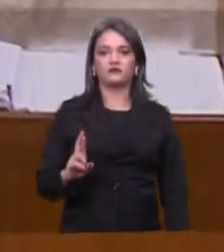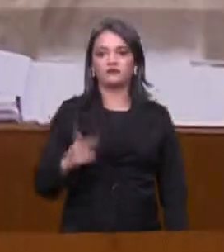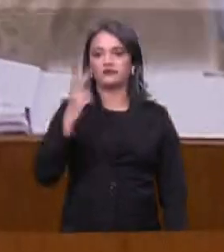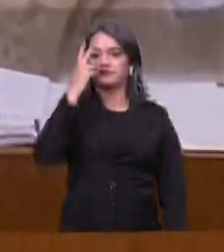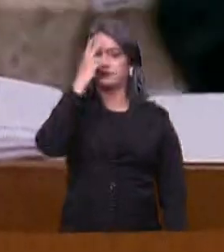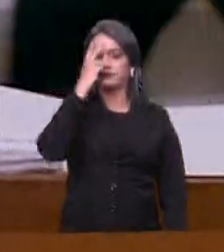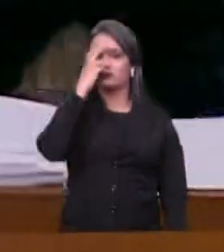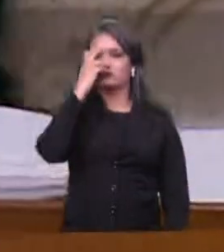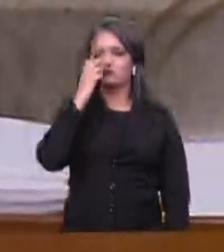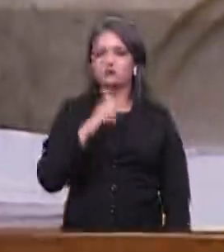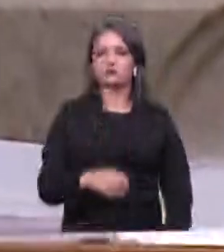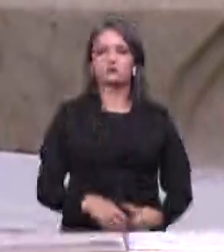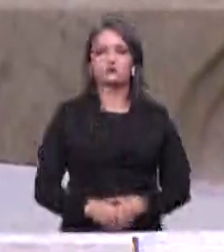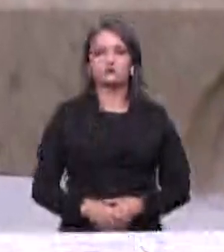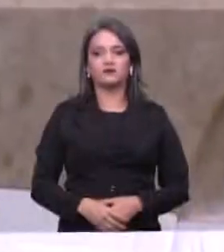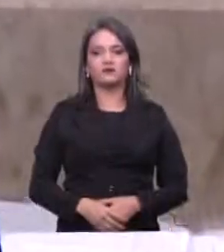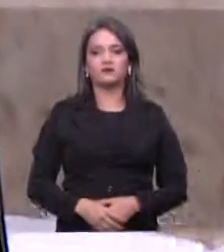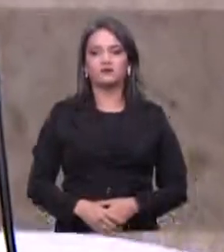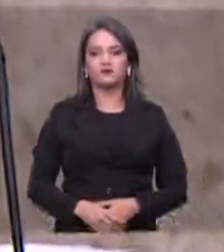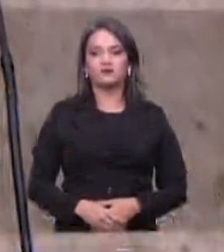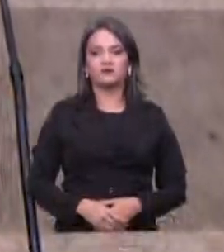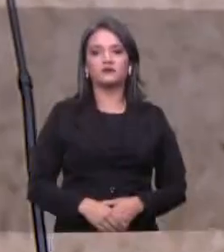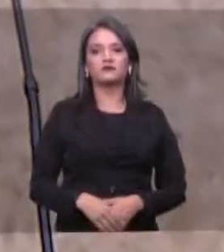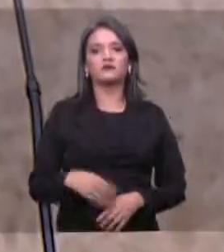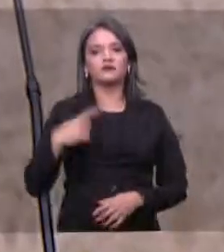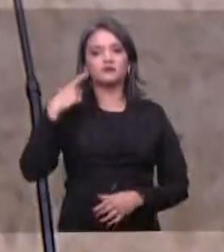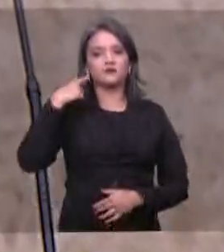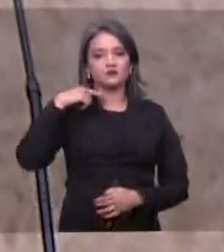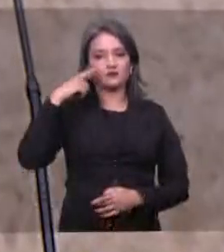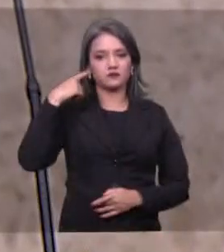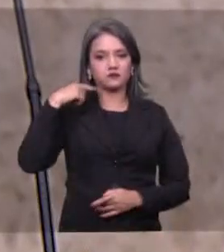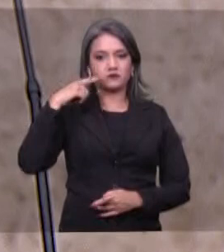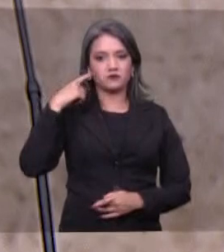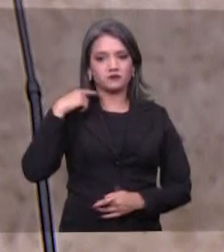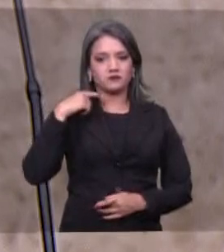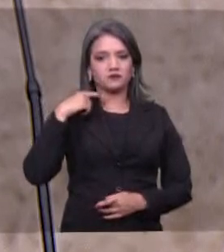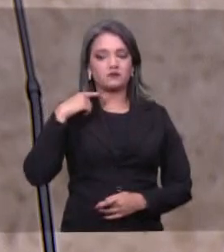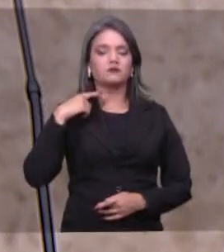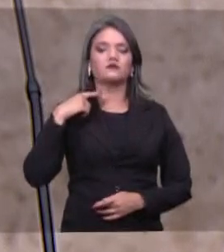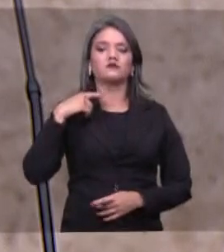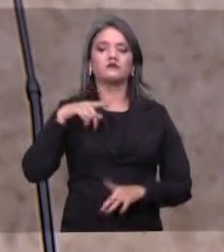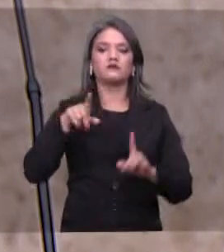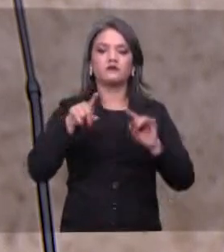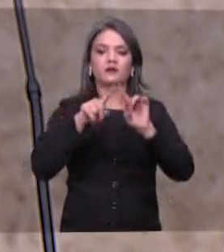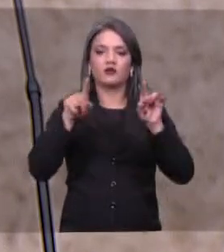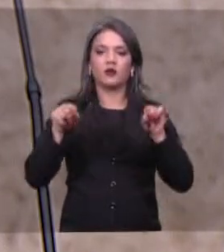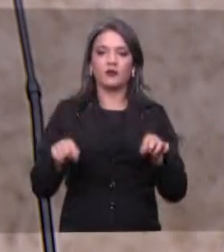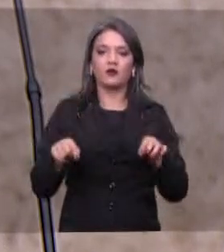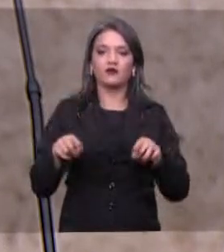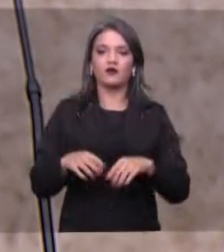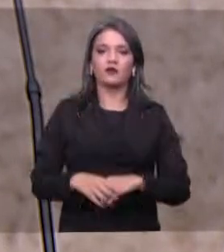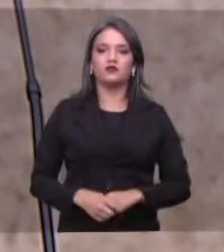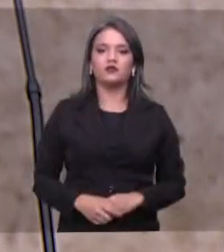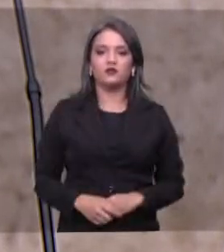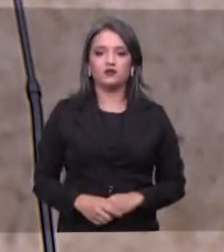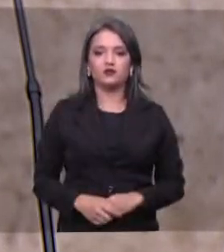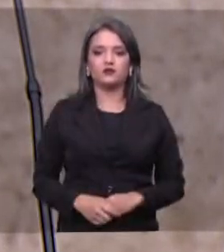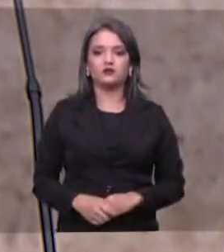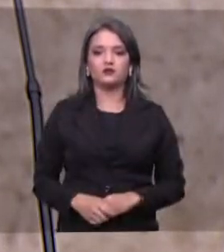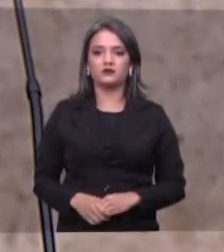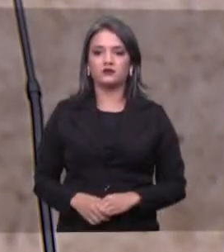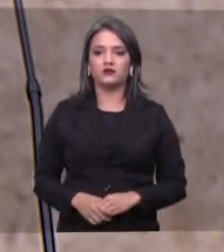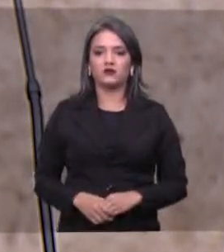Augusto Aras, senhoras e senhores advogados, senhoras e senhores servidores e todos que aqui